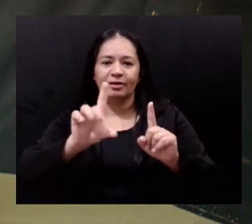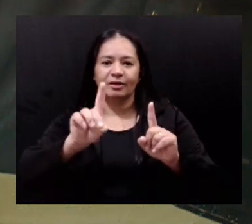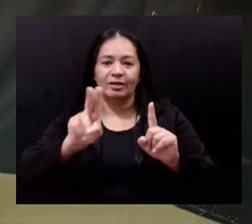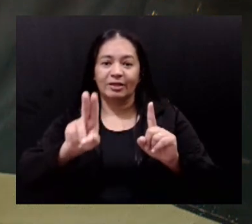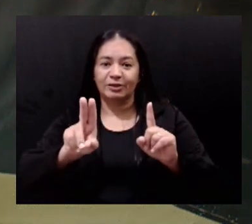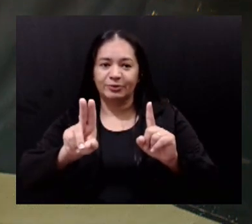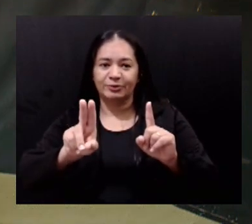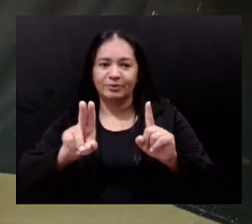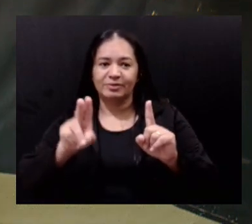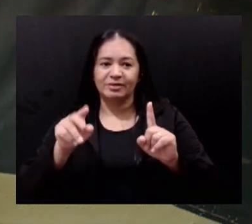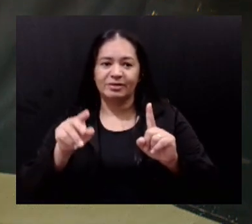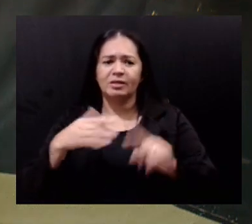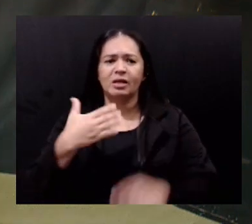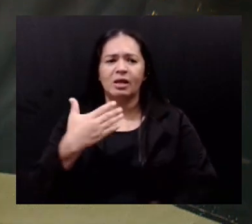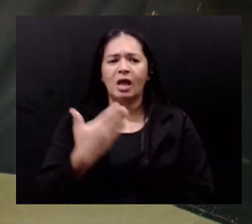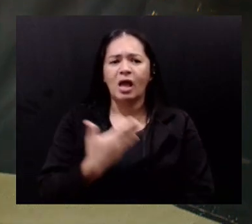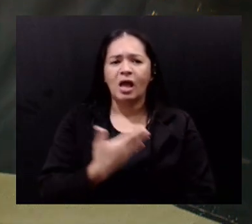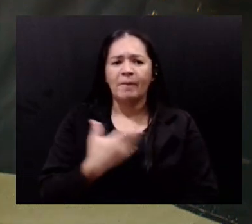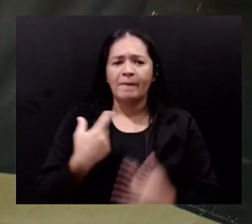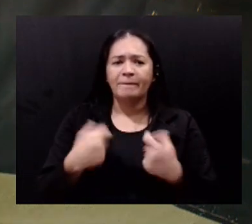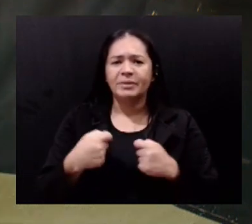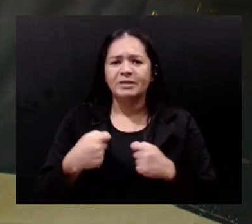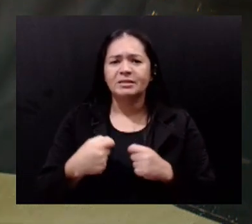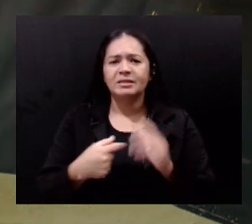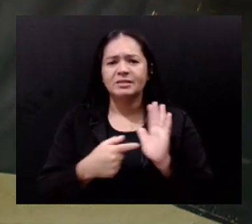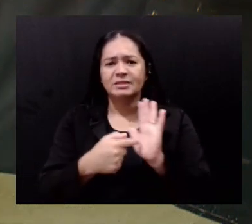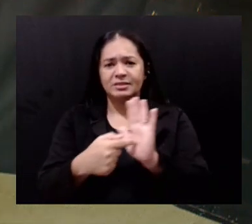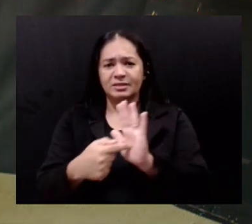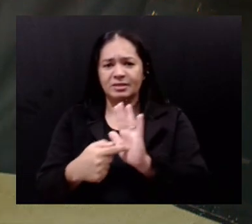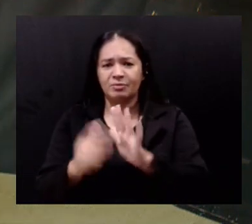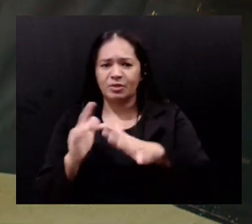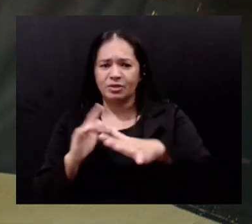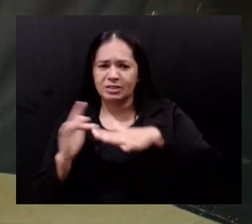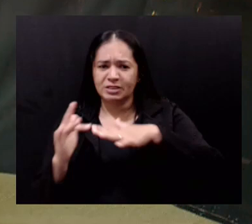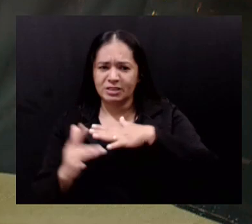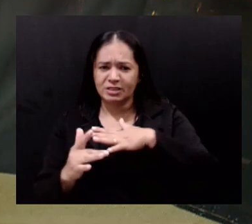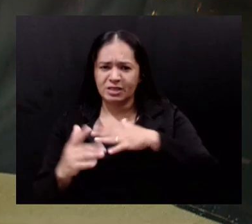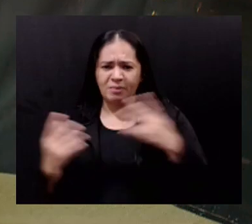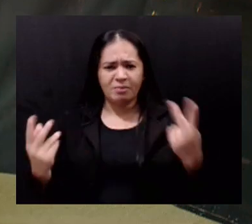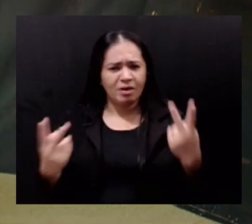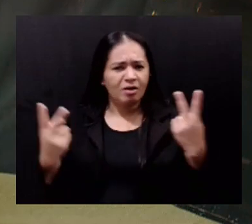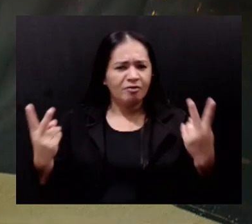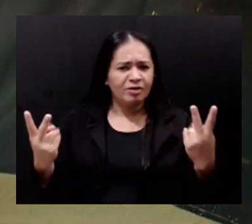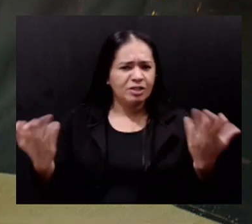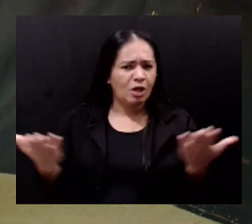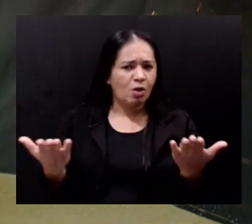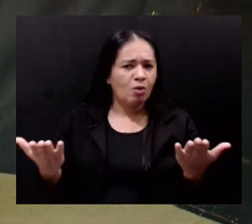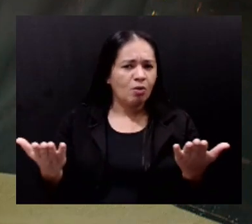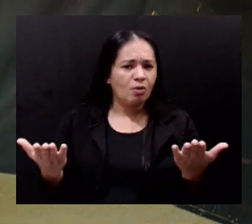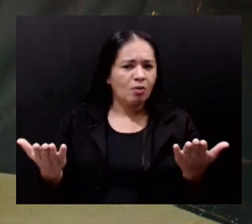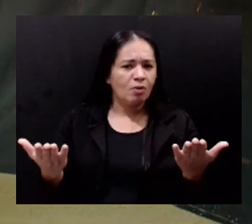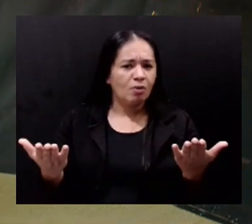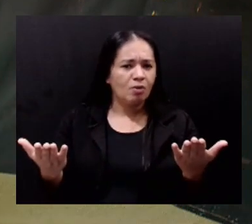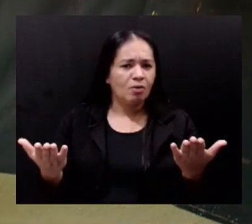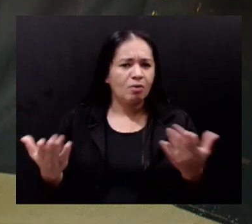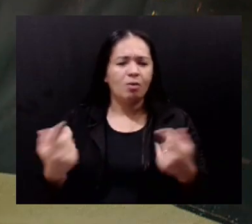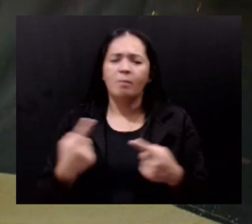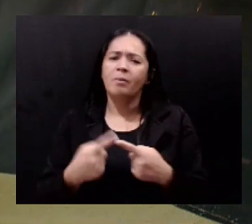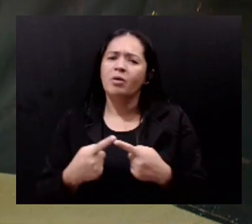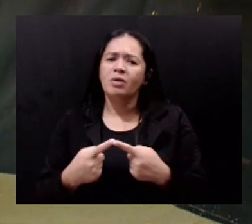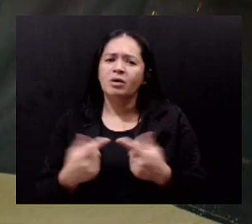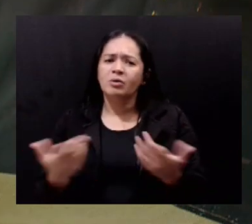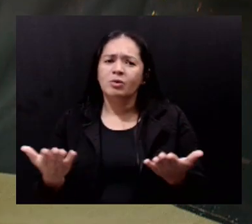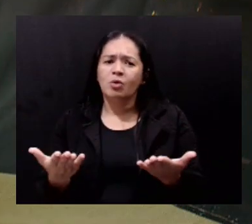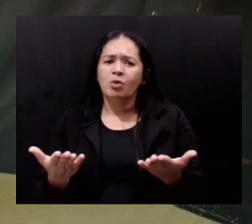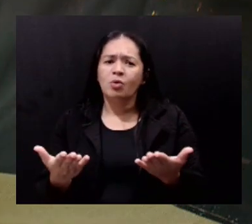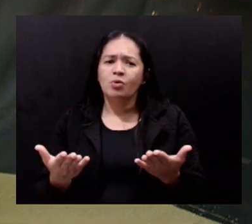amizade precisa ser mostrada nas redes para ser validada hoje em dia? Por que isso virou um